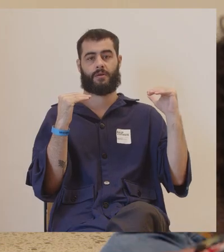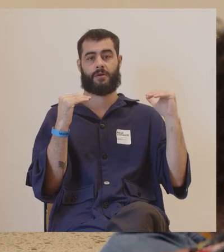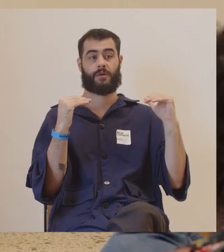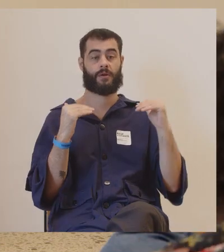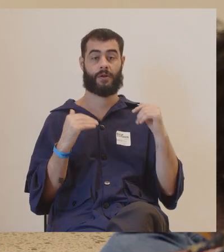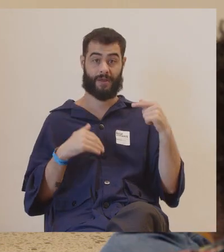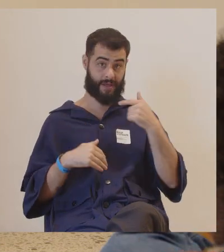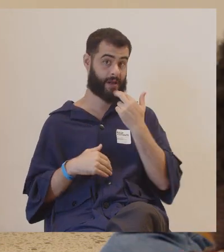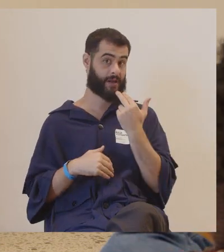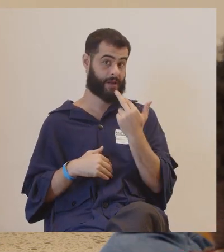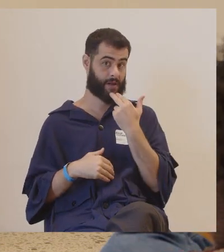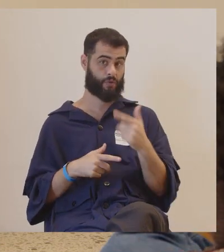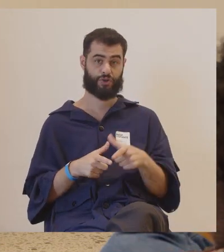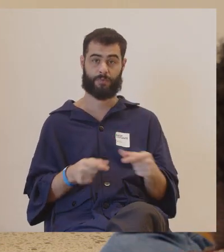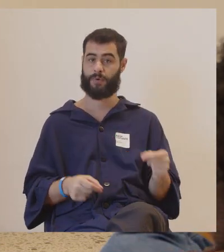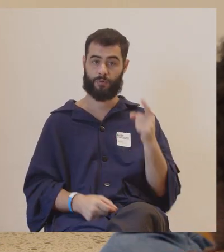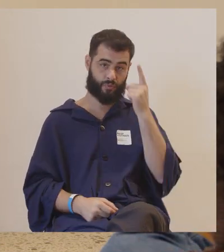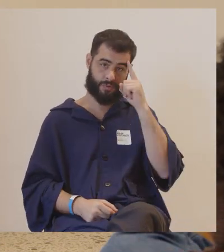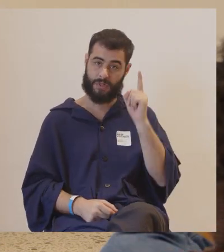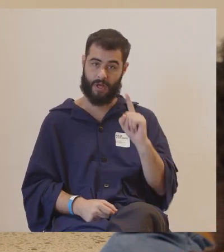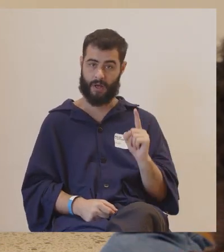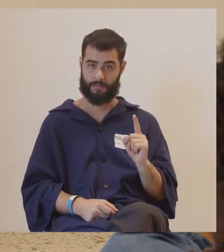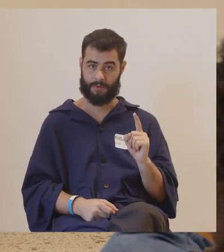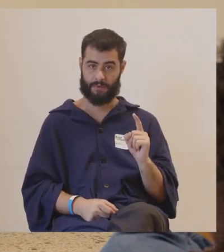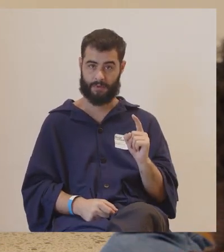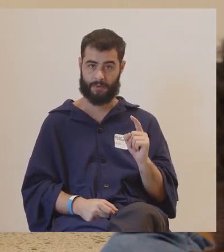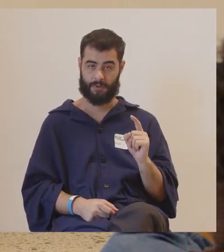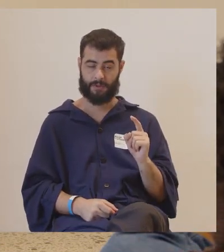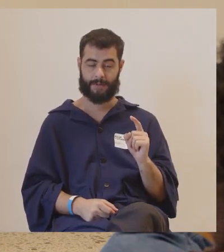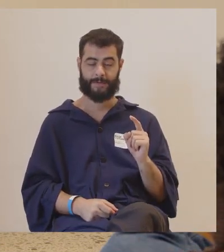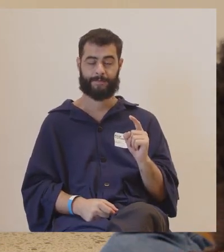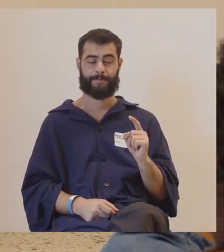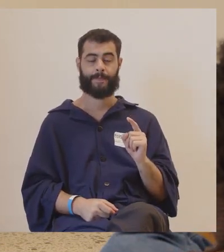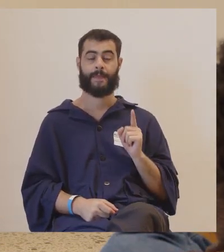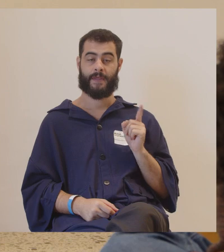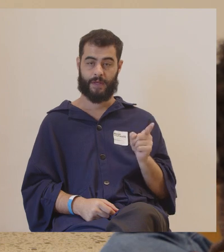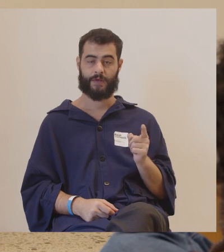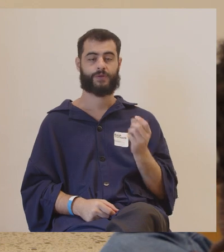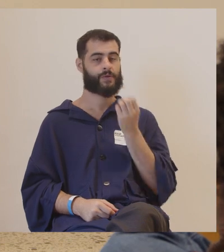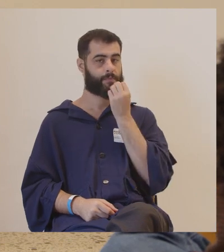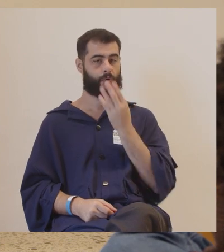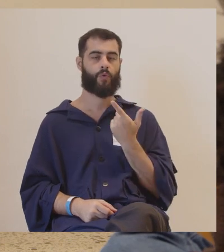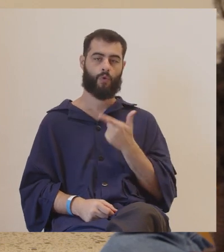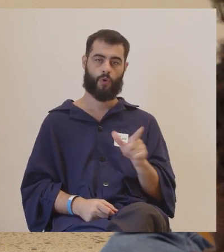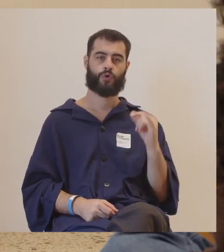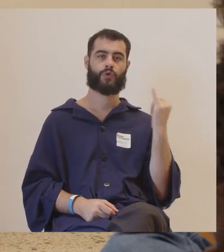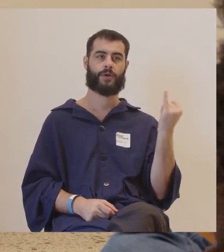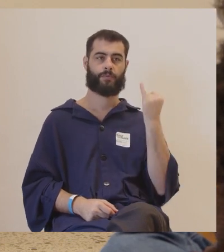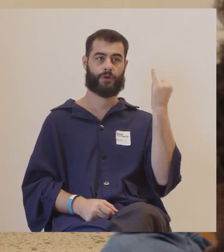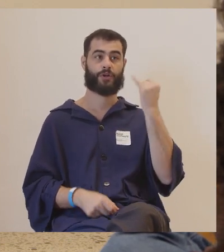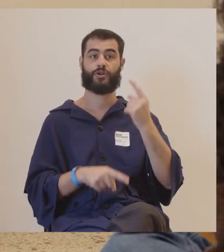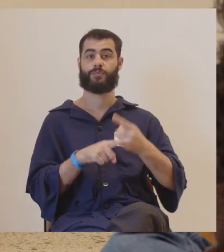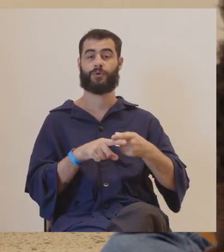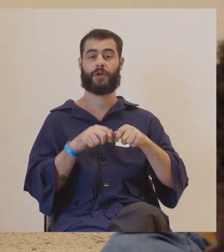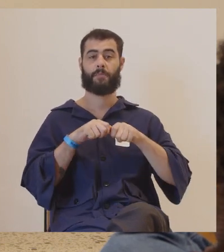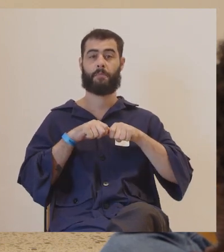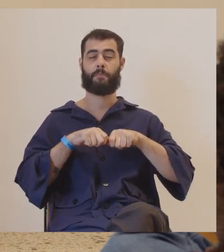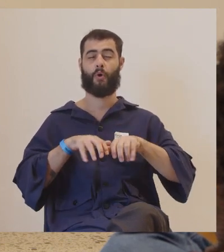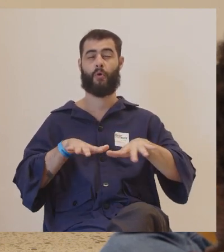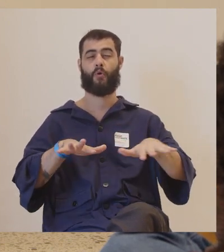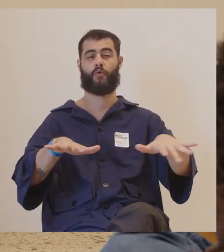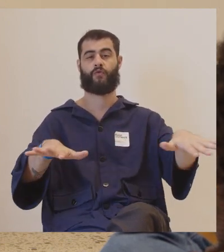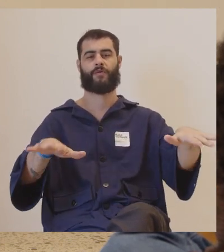E a questão do ukiyo-e, por exemplo, é outra coisa importante, porque, assim, de repente, isso vira uma febre na Europa,